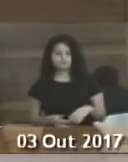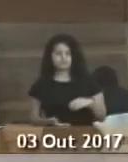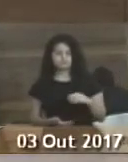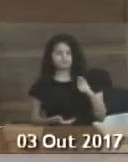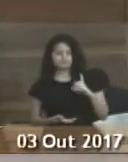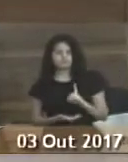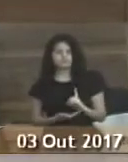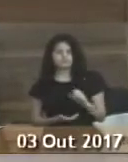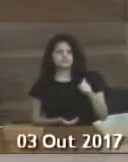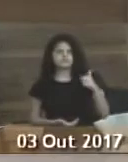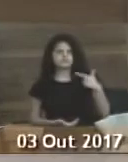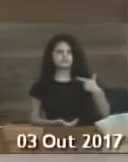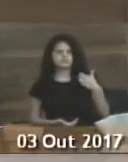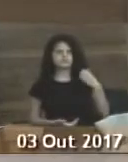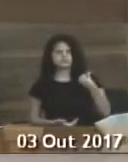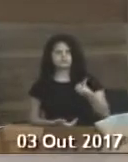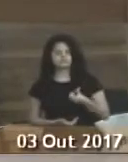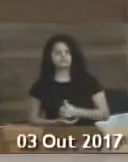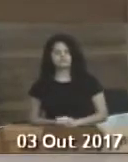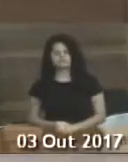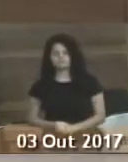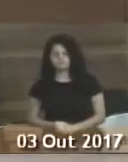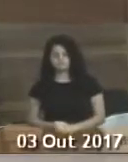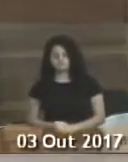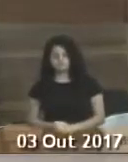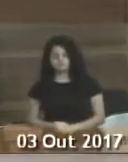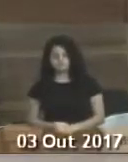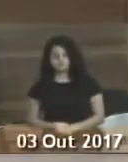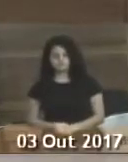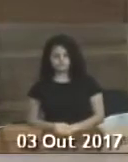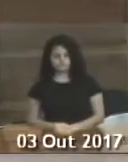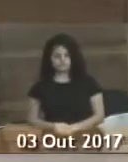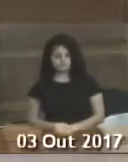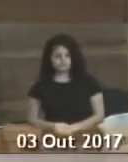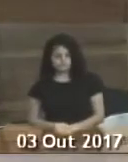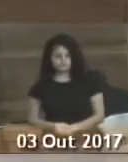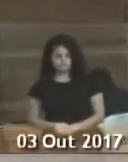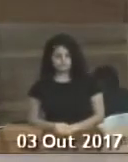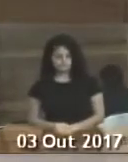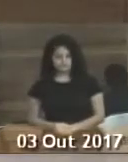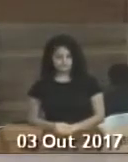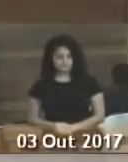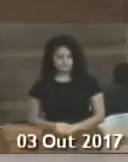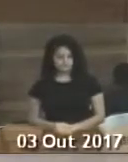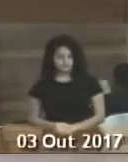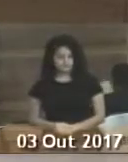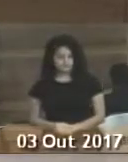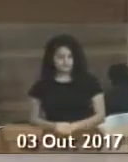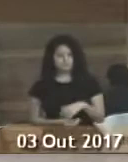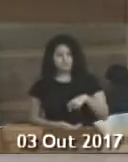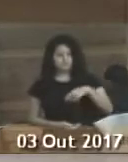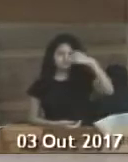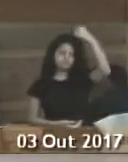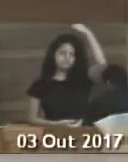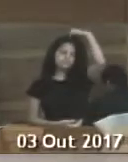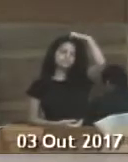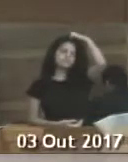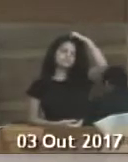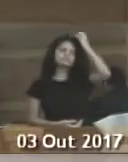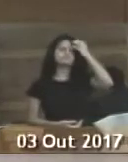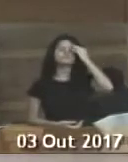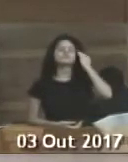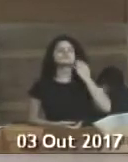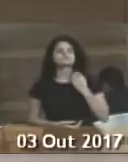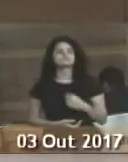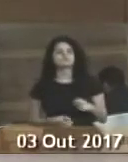no dia 26 de setembro de 2017. Aos 26 dias do mês de setembro do ano 2017, nessa cidade de Angra dos Reis, no estado do Rio de Janeiro,